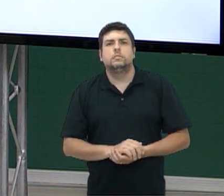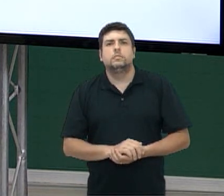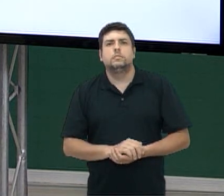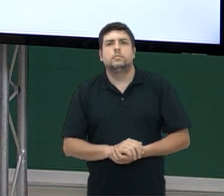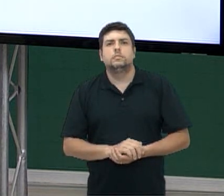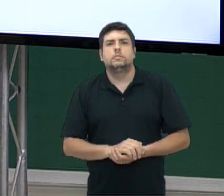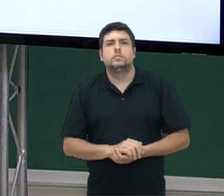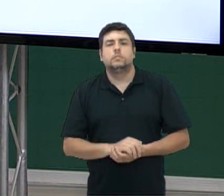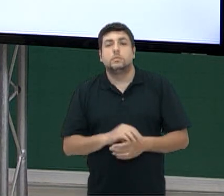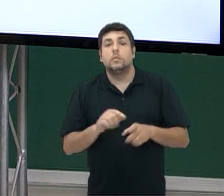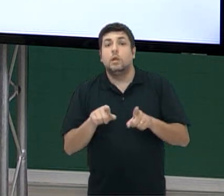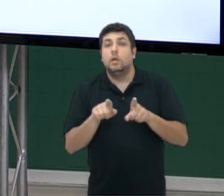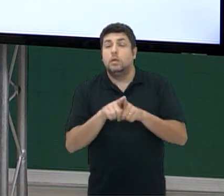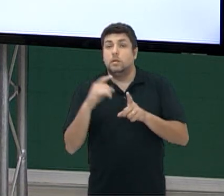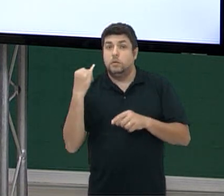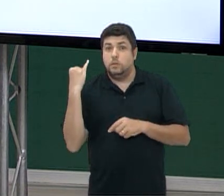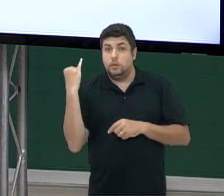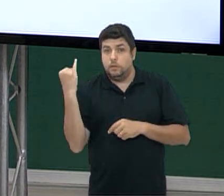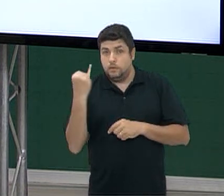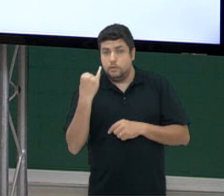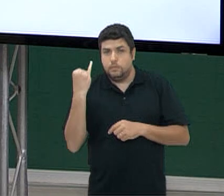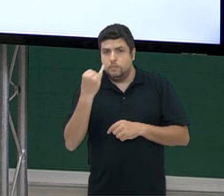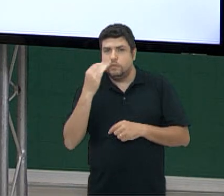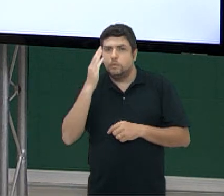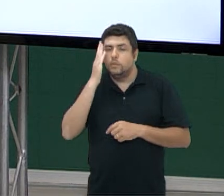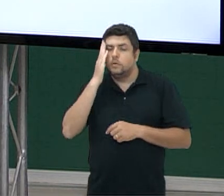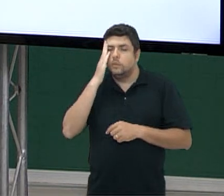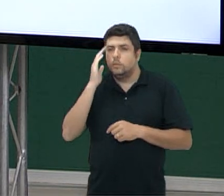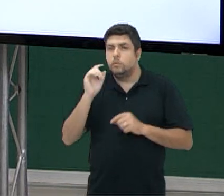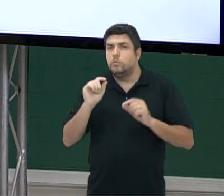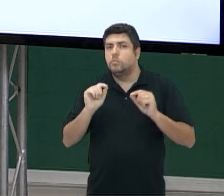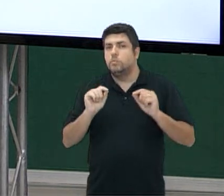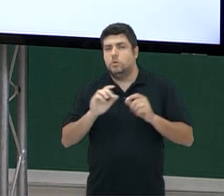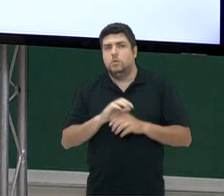Uma coisa importante também de salientar é que a quantidade de movimento